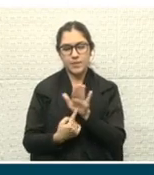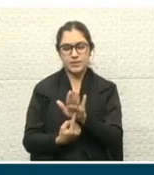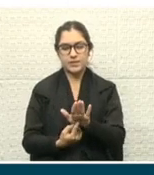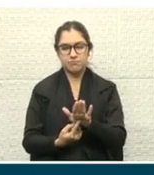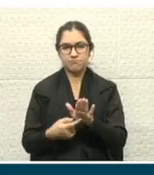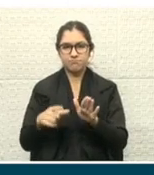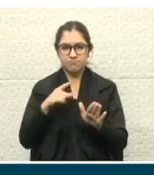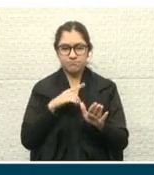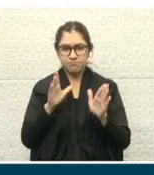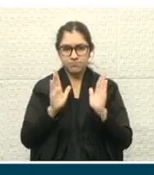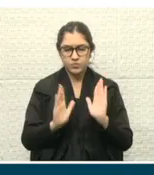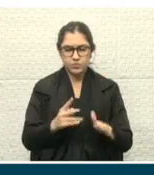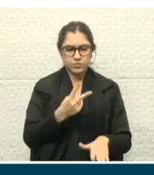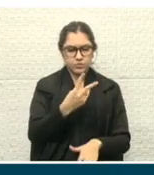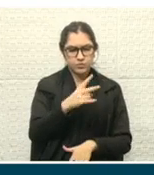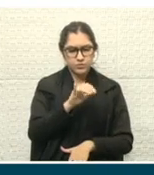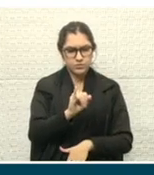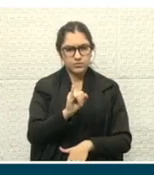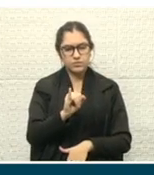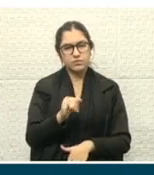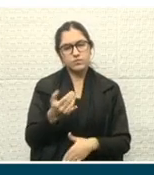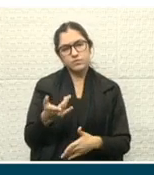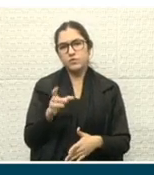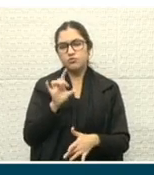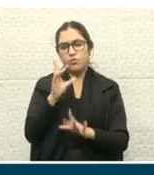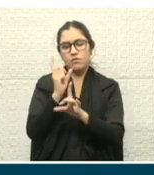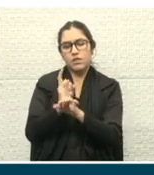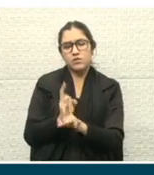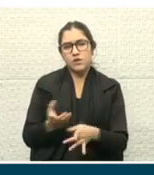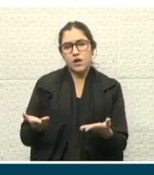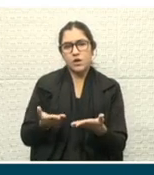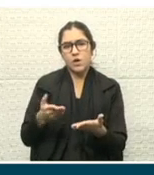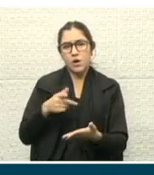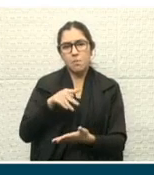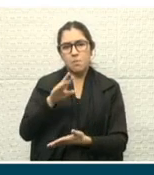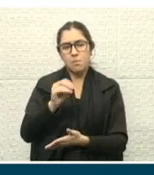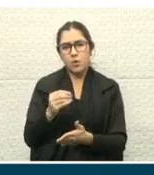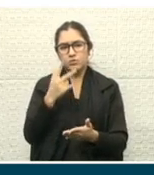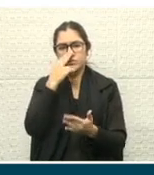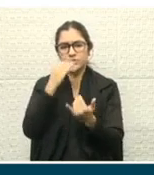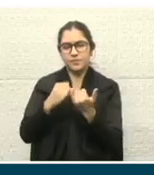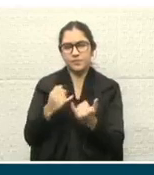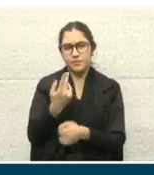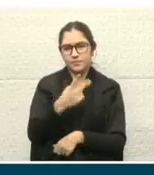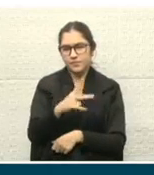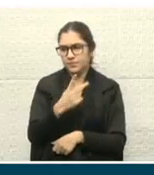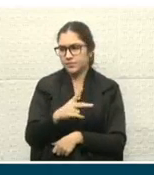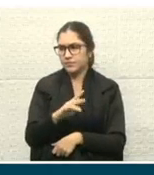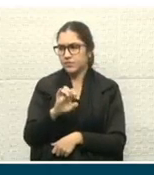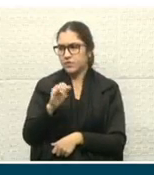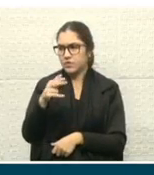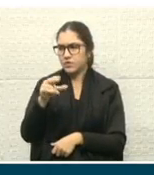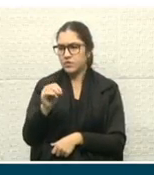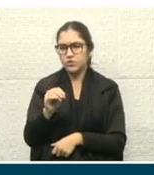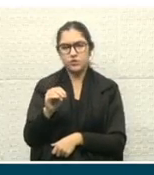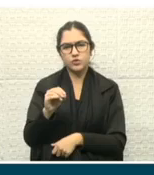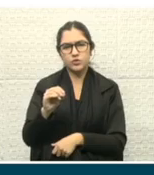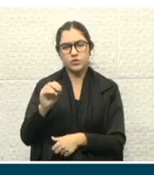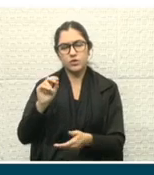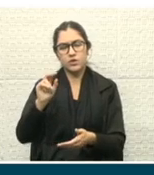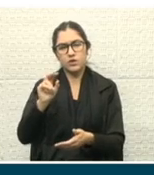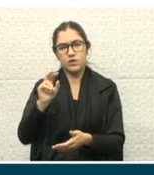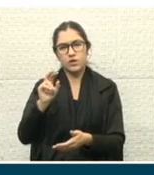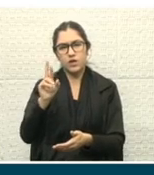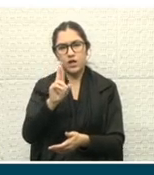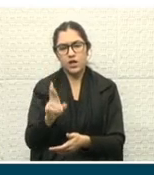Então, se eu tenho já o 2i, basta identificar o ponto simétrico a ele em relação ao eixo real, ou